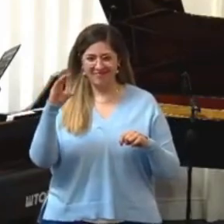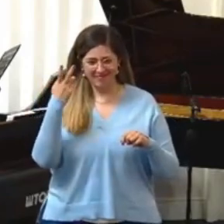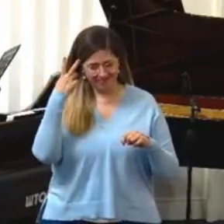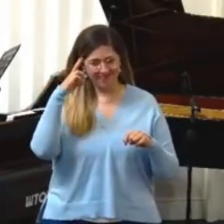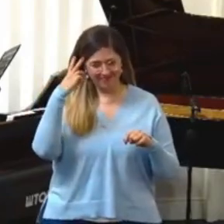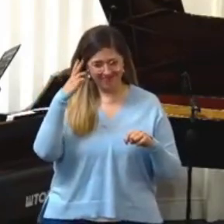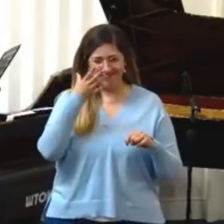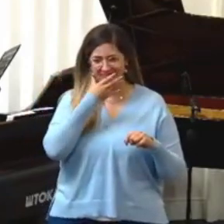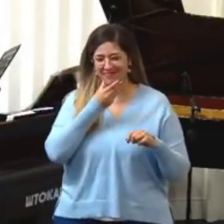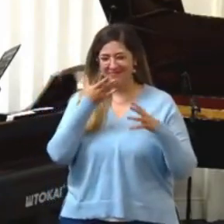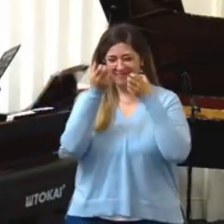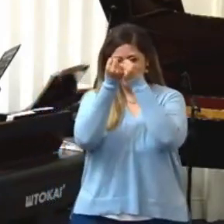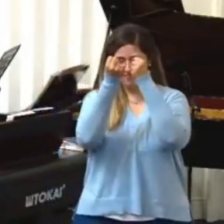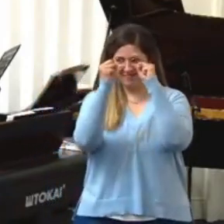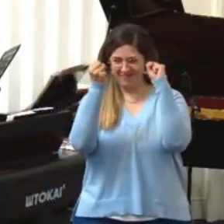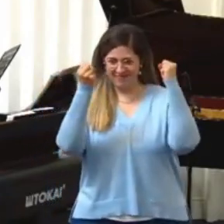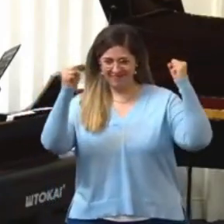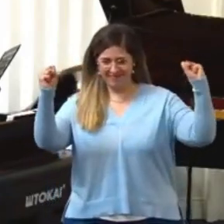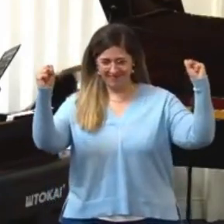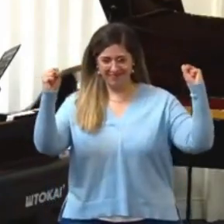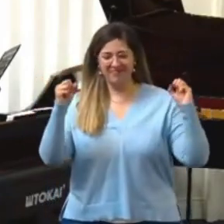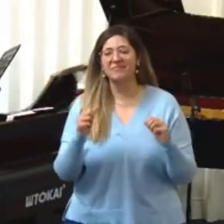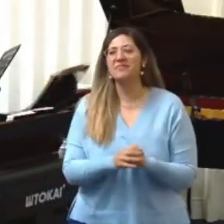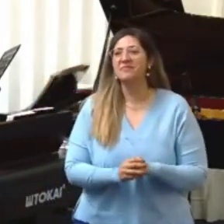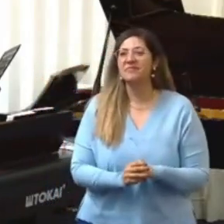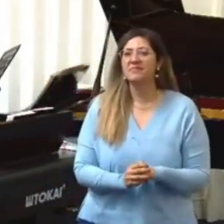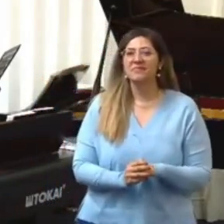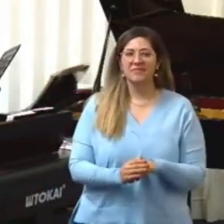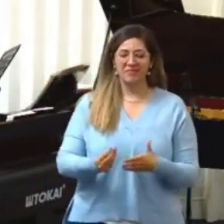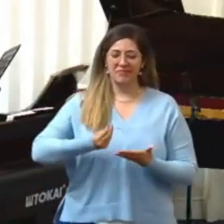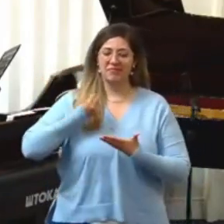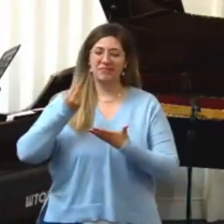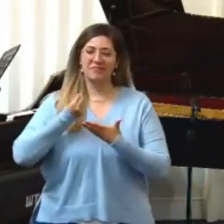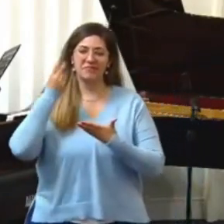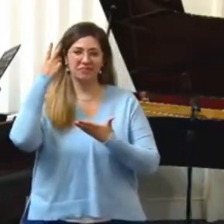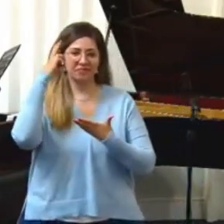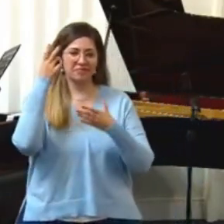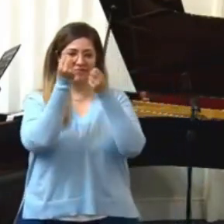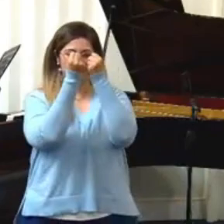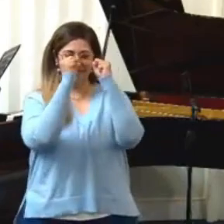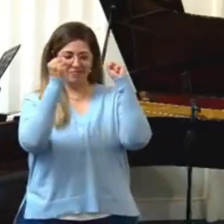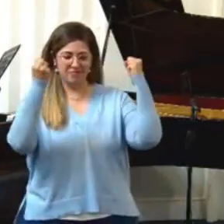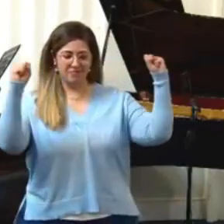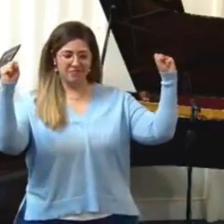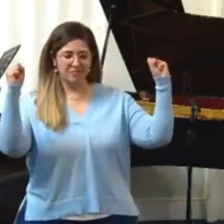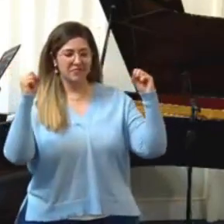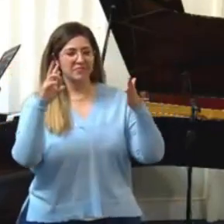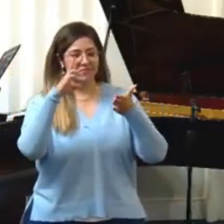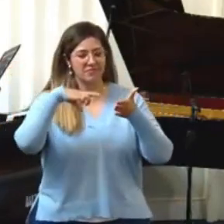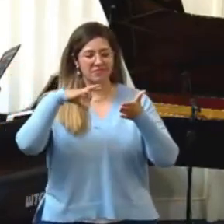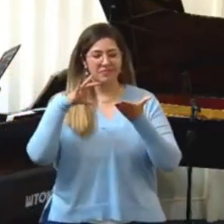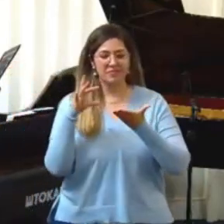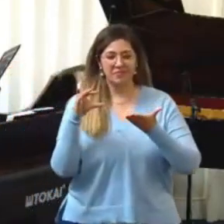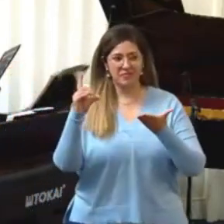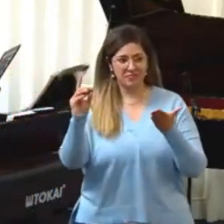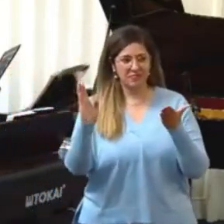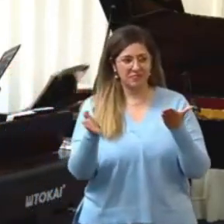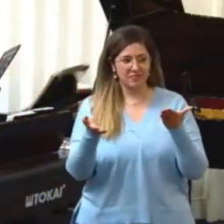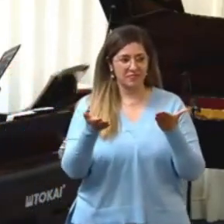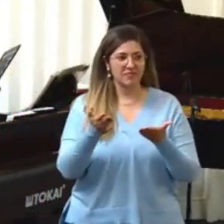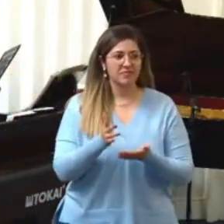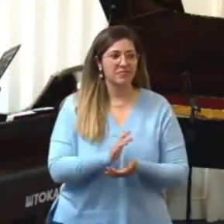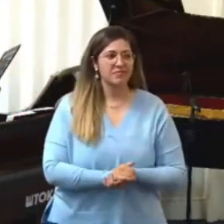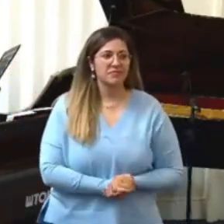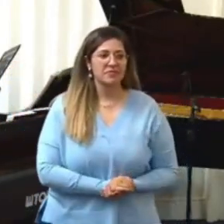partir deste tempo da vida de Sansão, Nós vamos ler o texto da palavra de Deus.